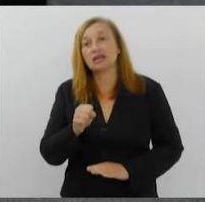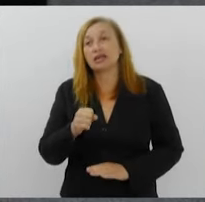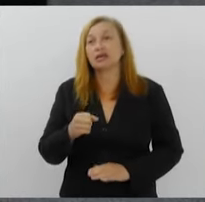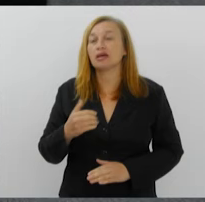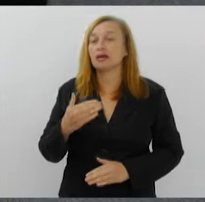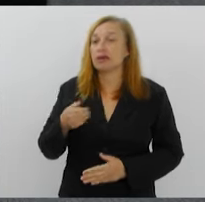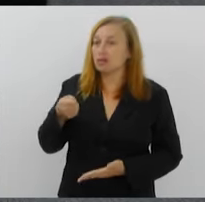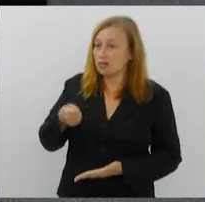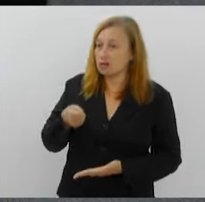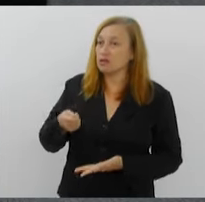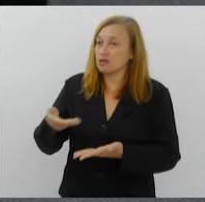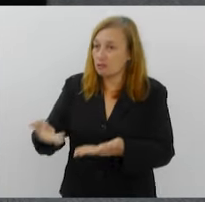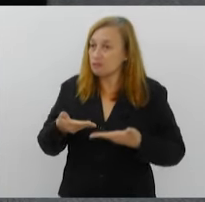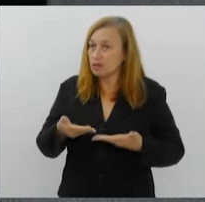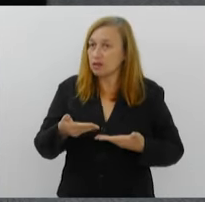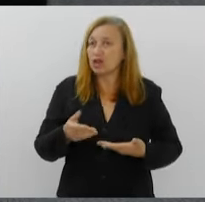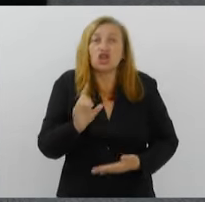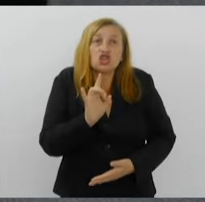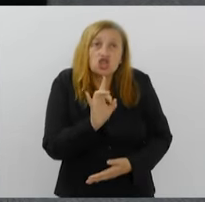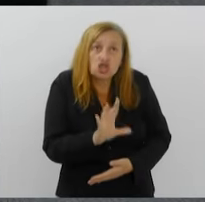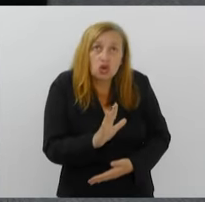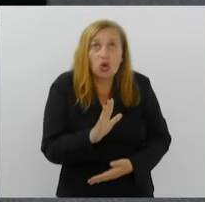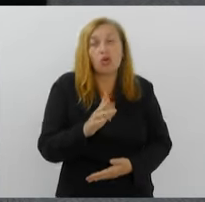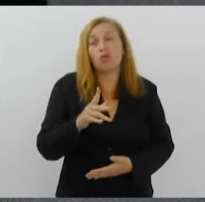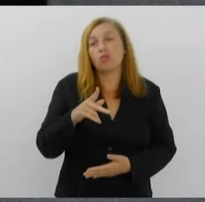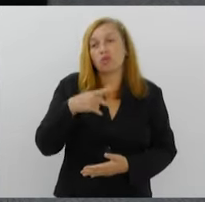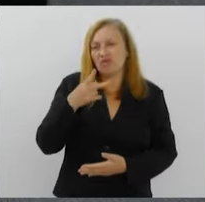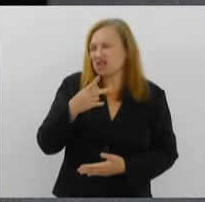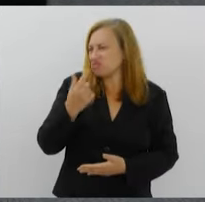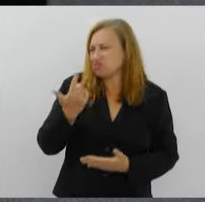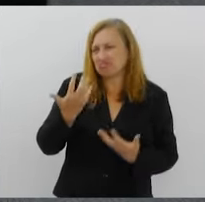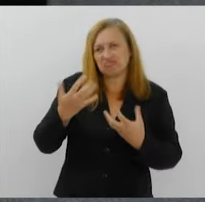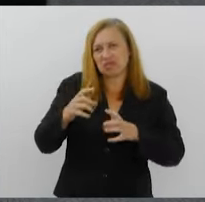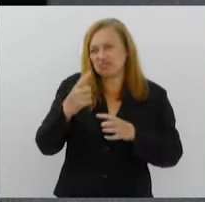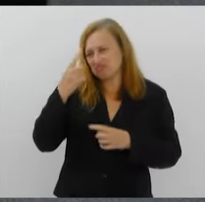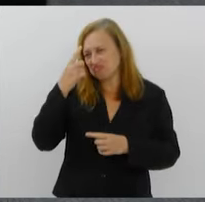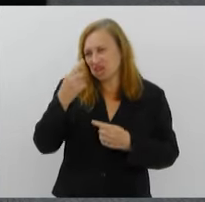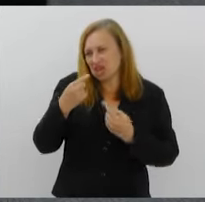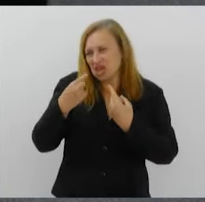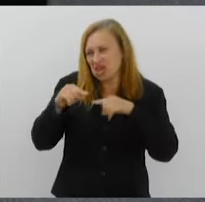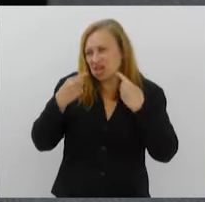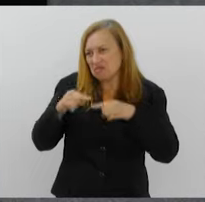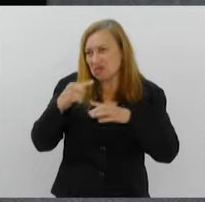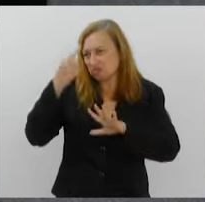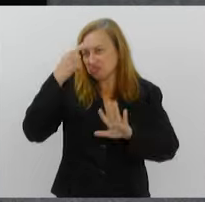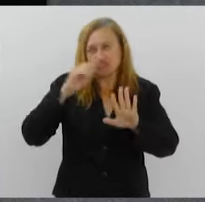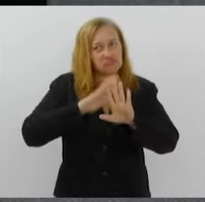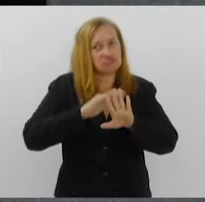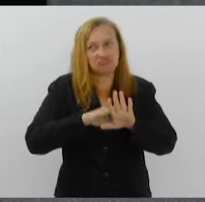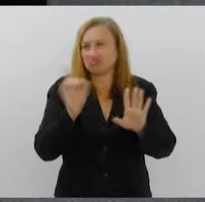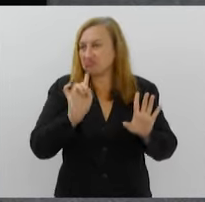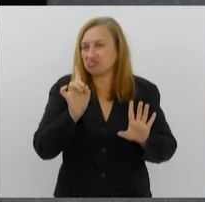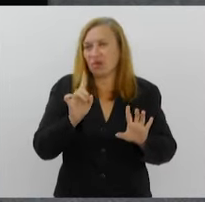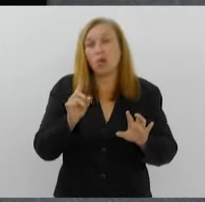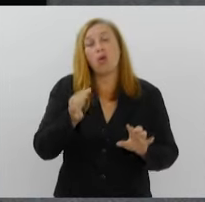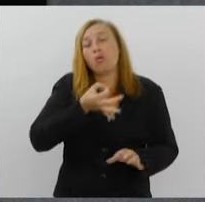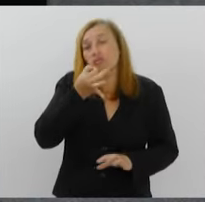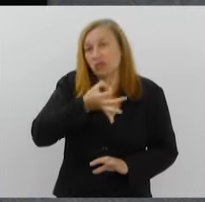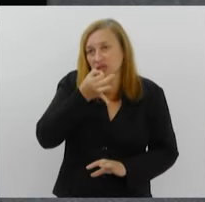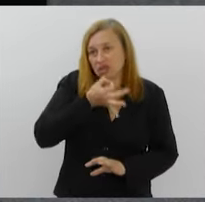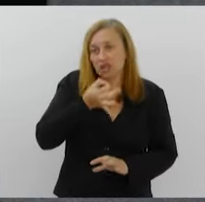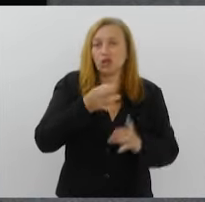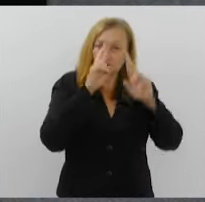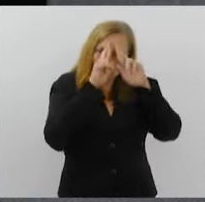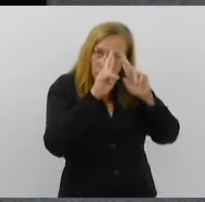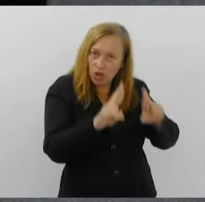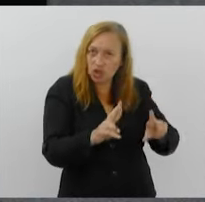uma ponderação que não tem nenhuma crítica ideológica, é uma ponderação e uma sugestão do ponto de vista do